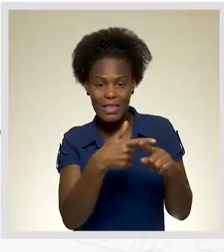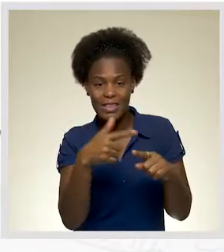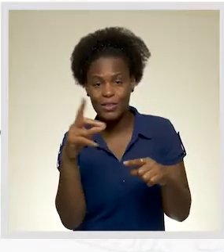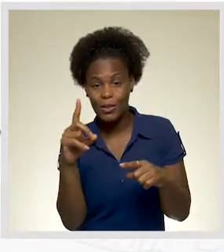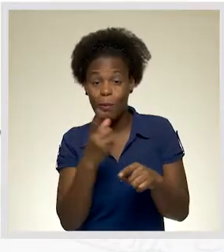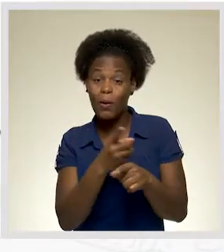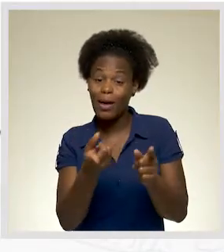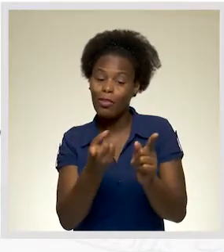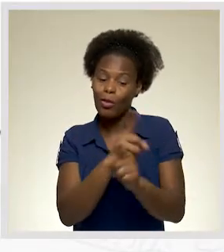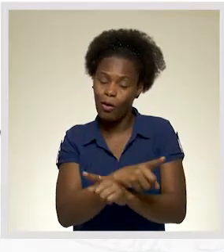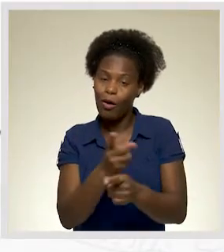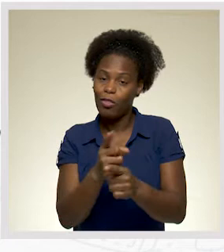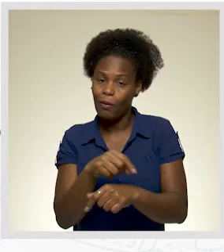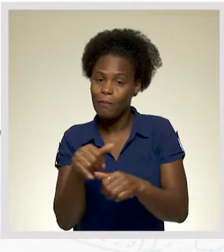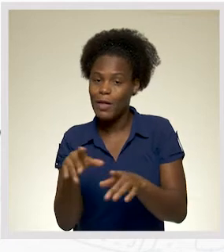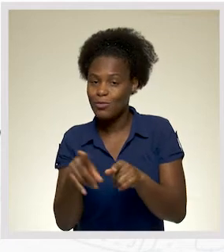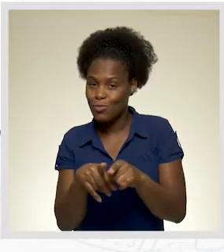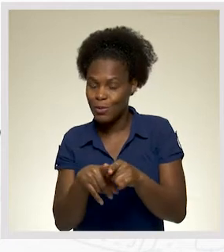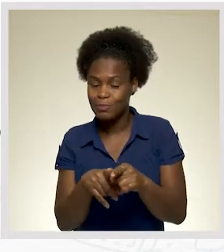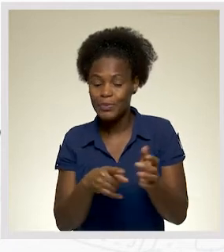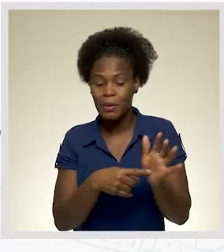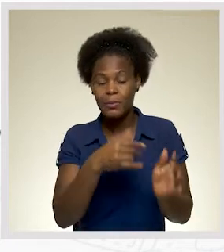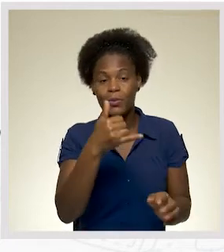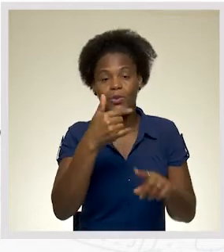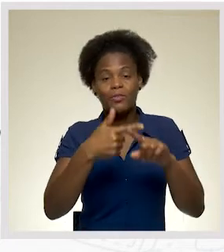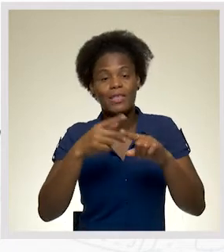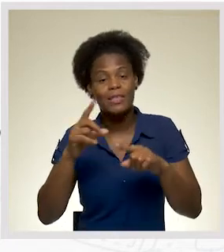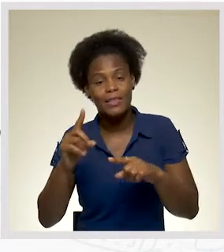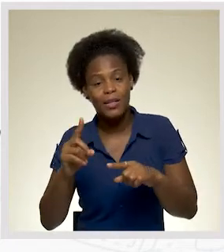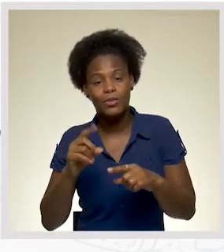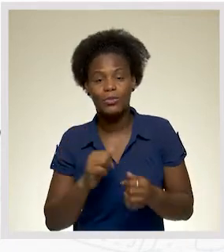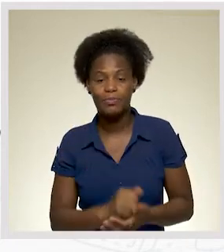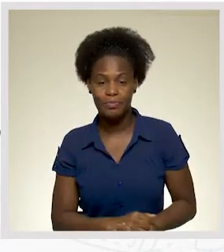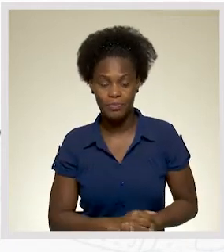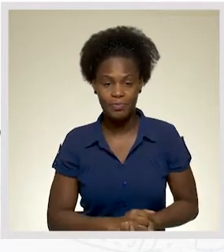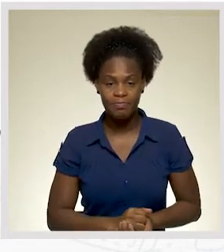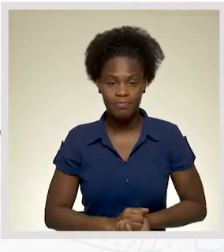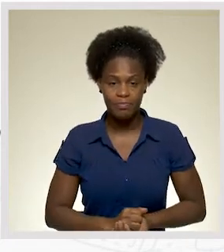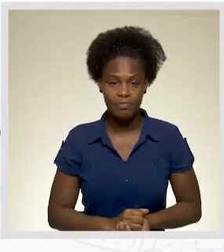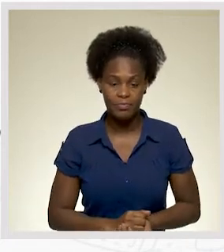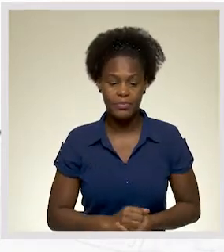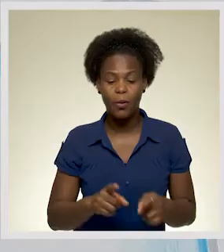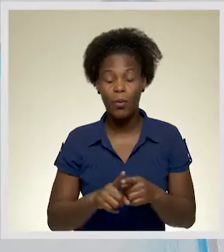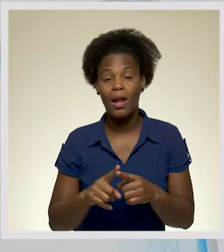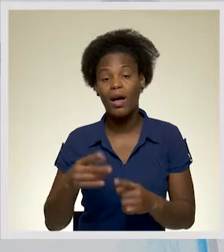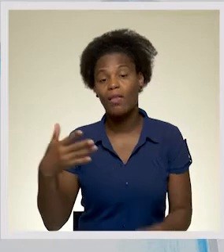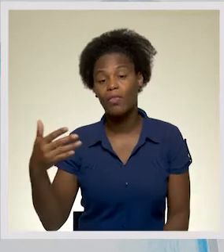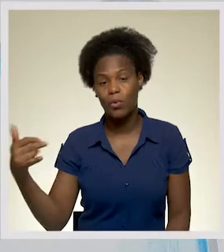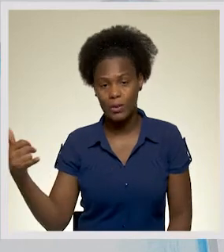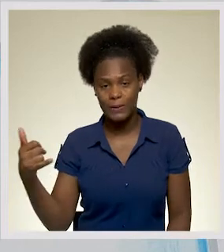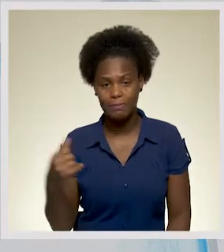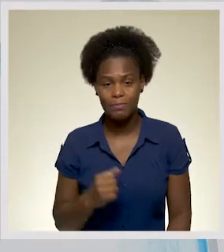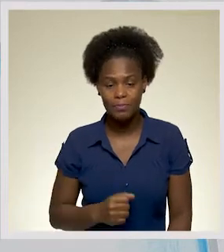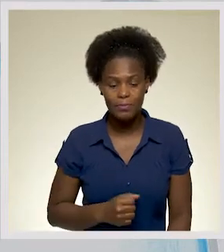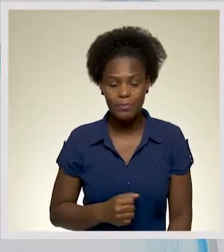2 vezes 6, ou 2 vezes 6, que é igual a 12. Vamos